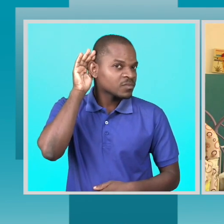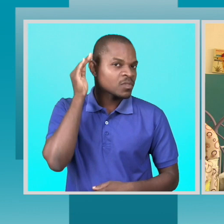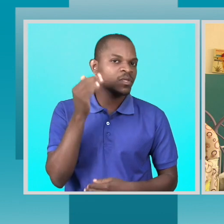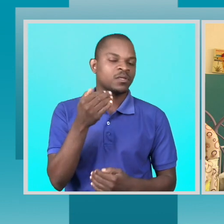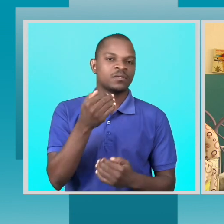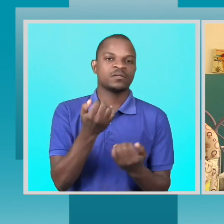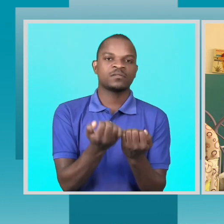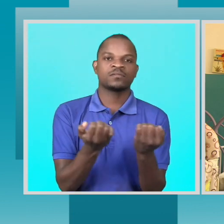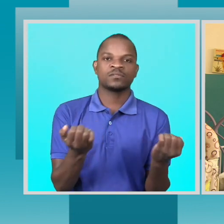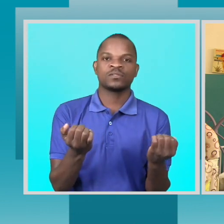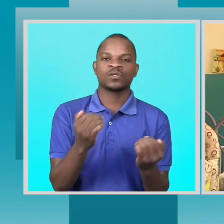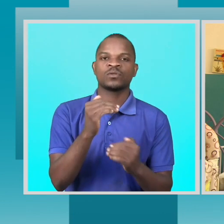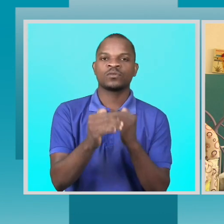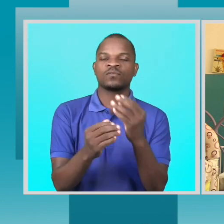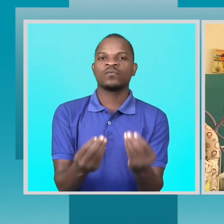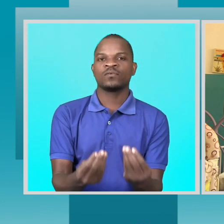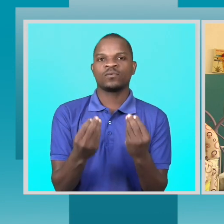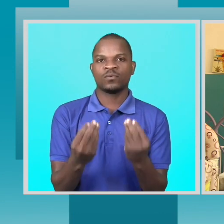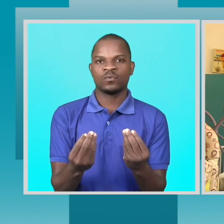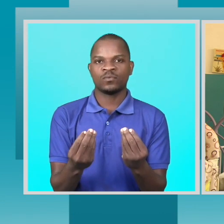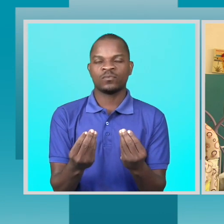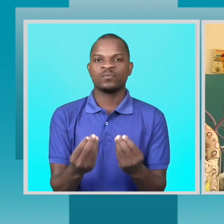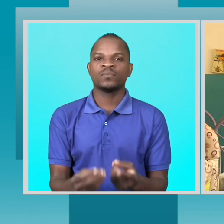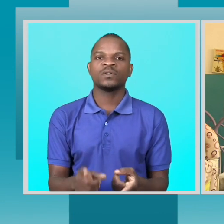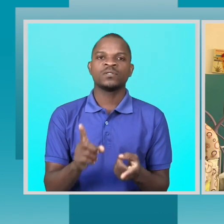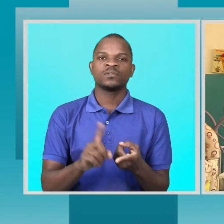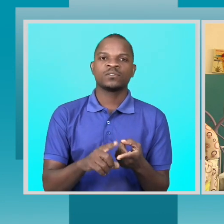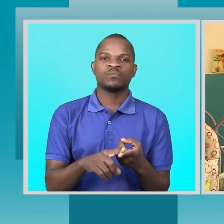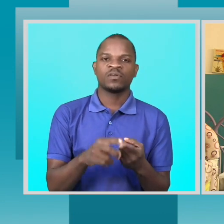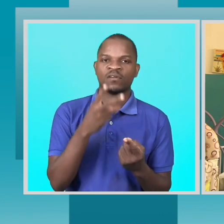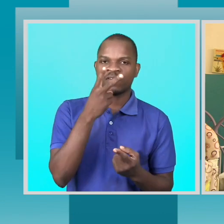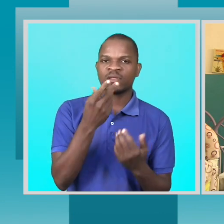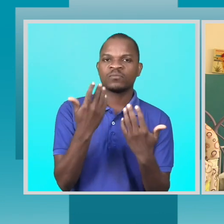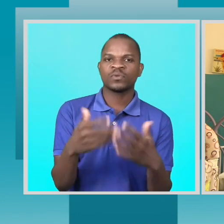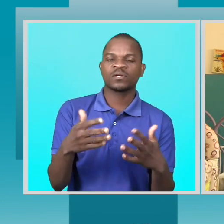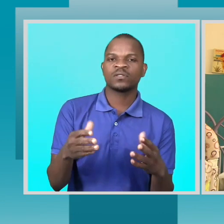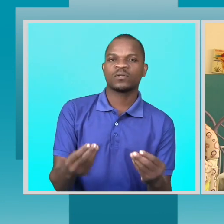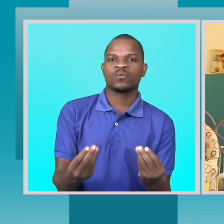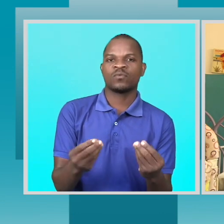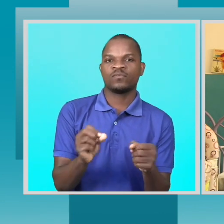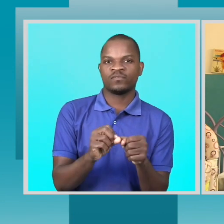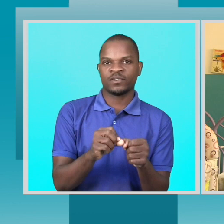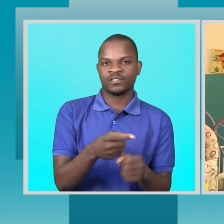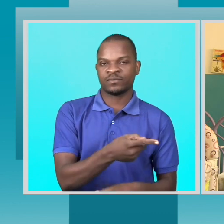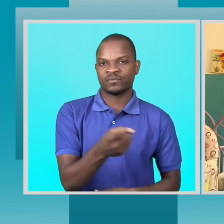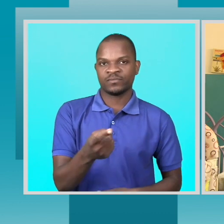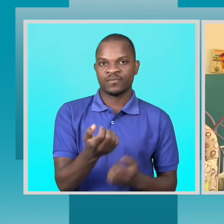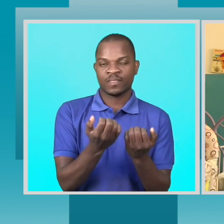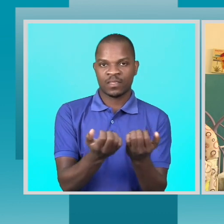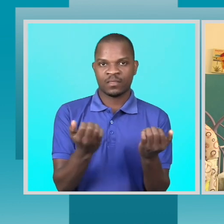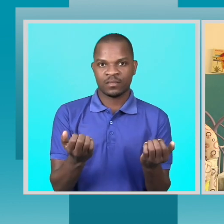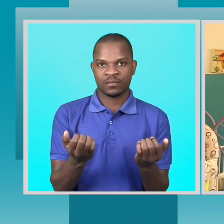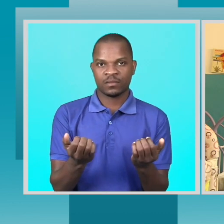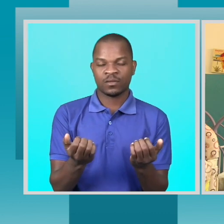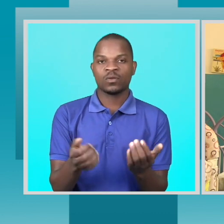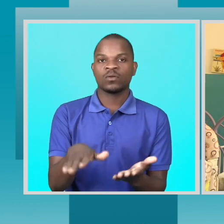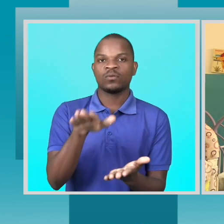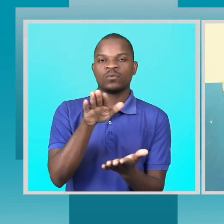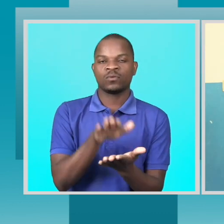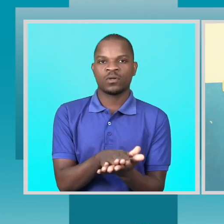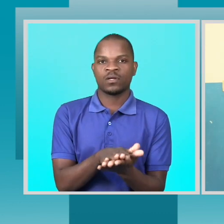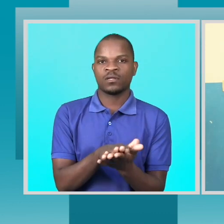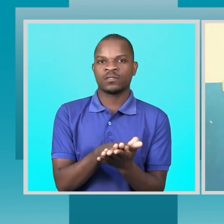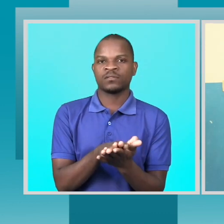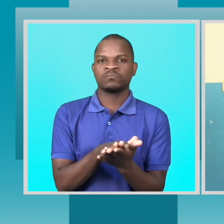outras crianças. Aliás, as filmagens mostram as brincadeiras que essas crianças têm feito aqui a